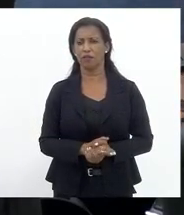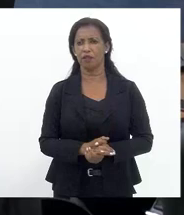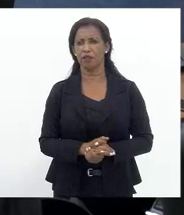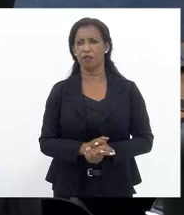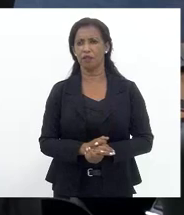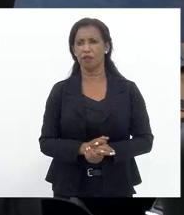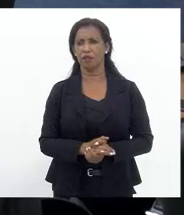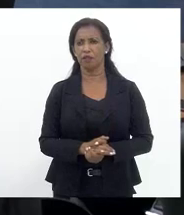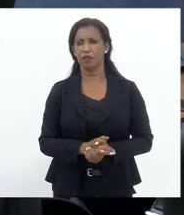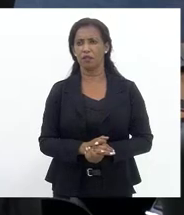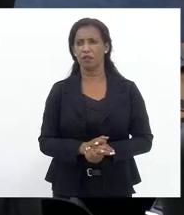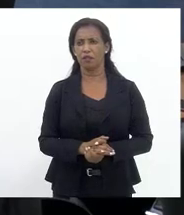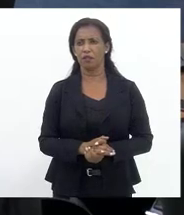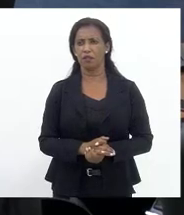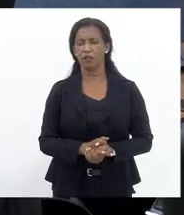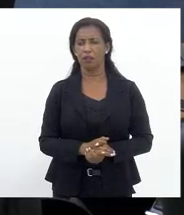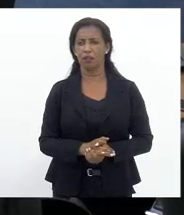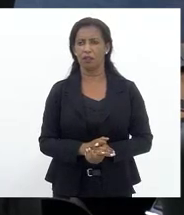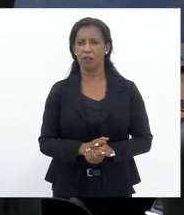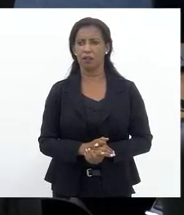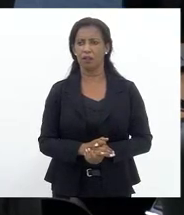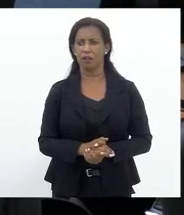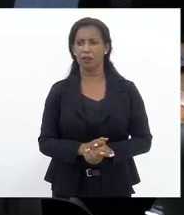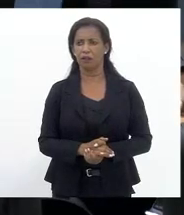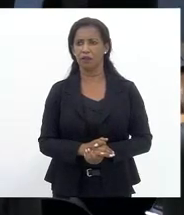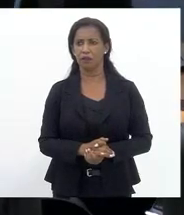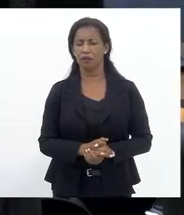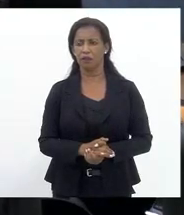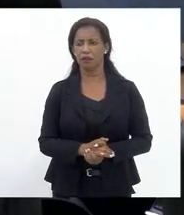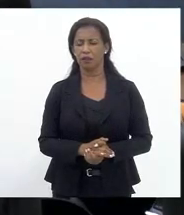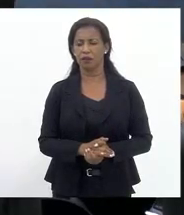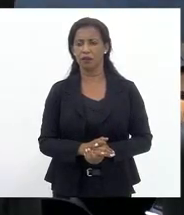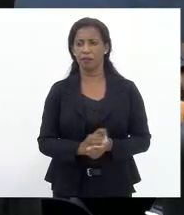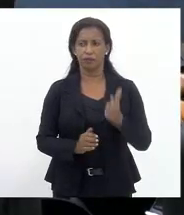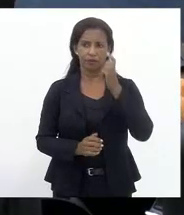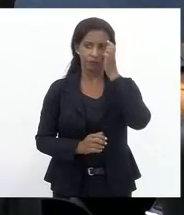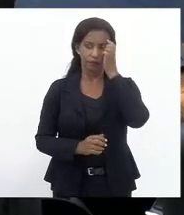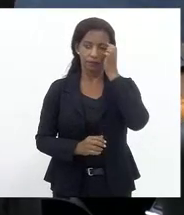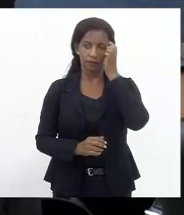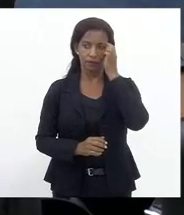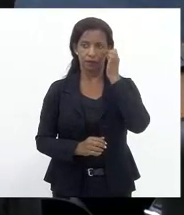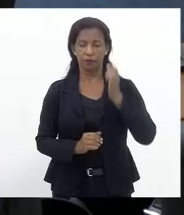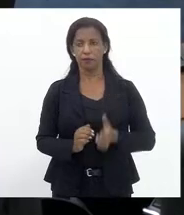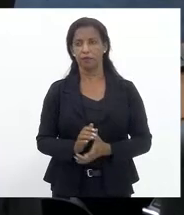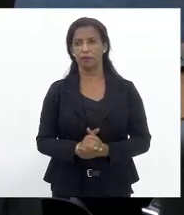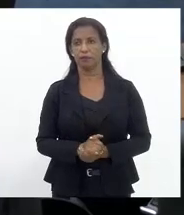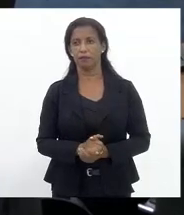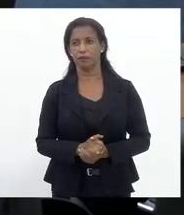Se a excelência quiser se inscrever no expediente final, está à disposição.